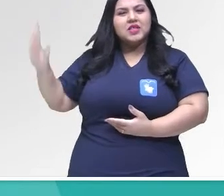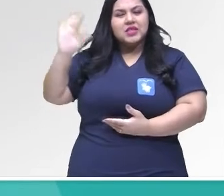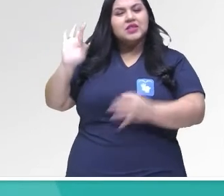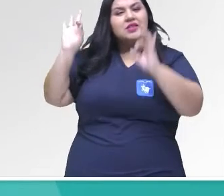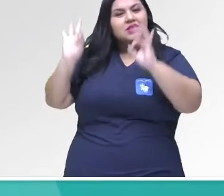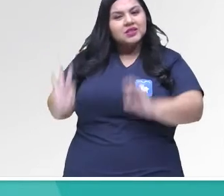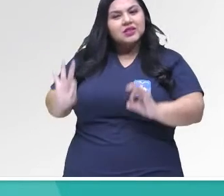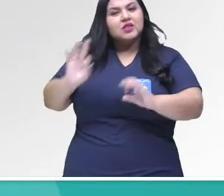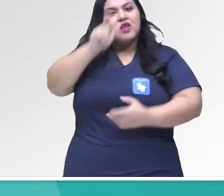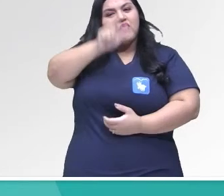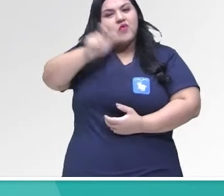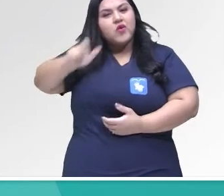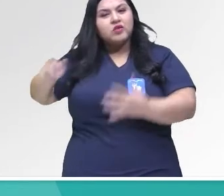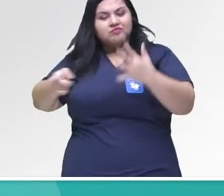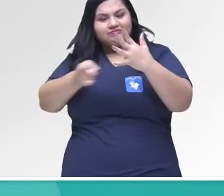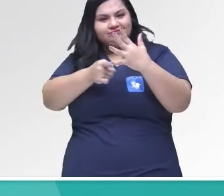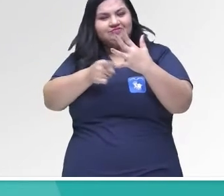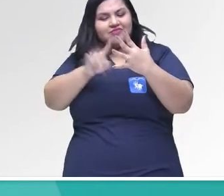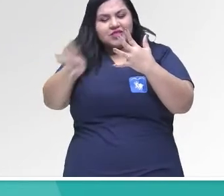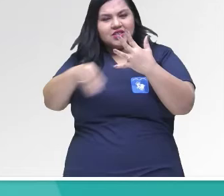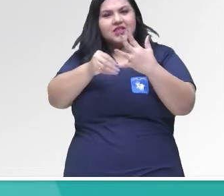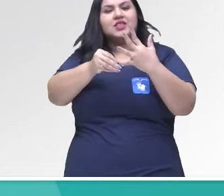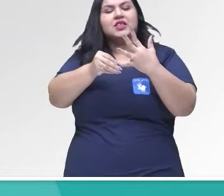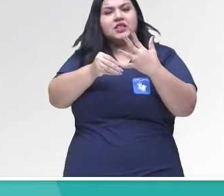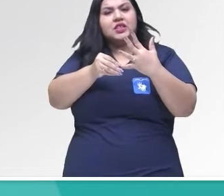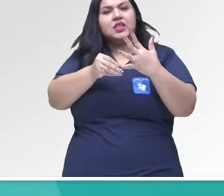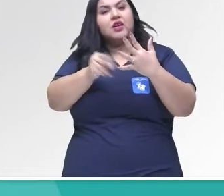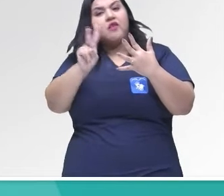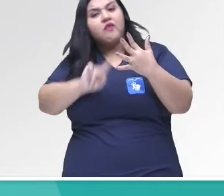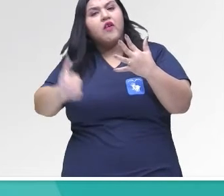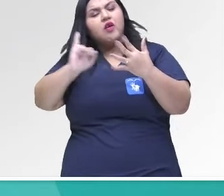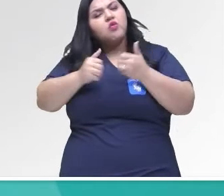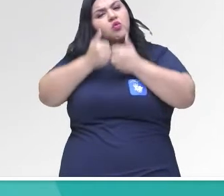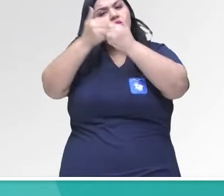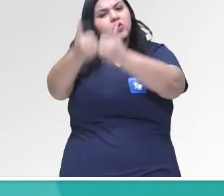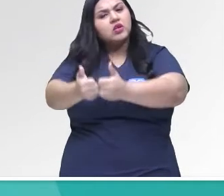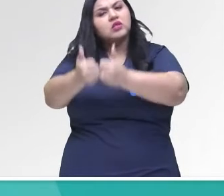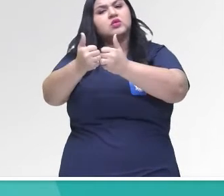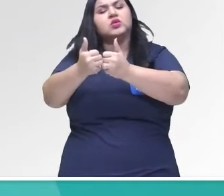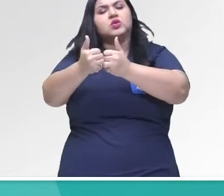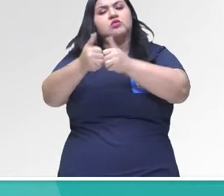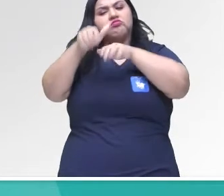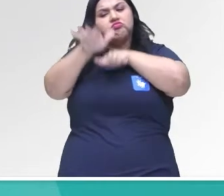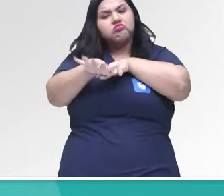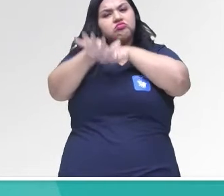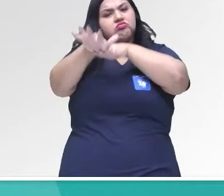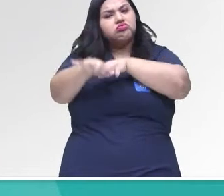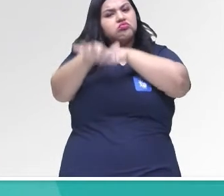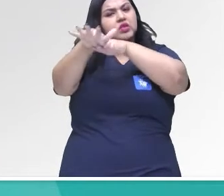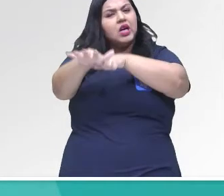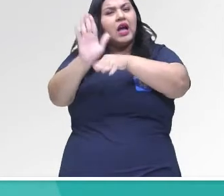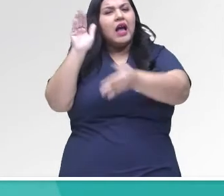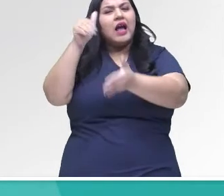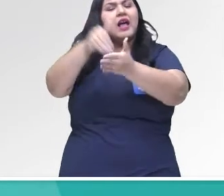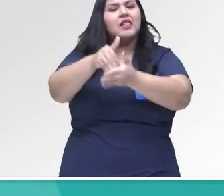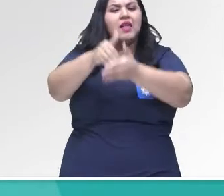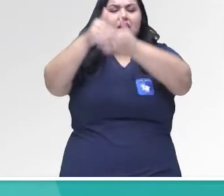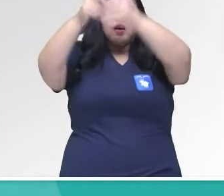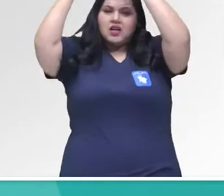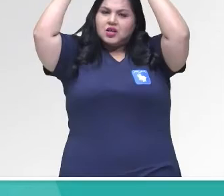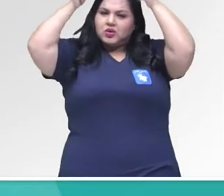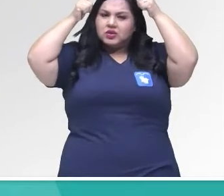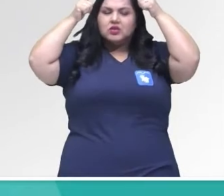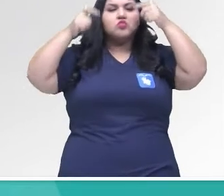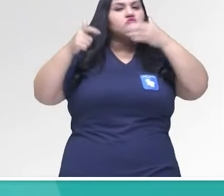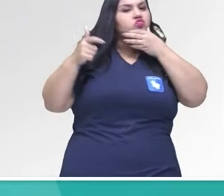dessas figuras das cortes que vão acompanhar o cortejo até a coroação do rei e da